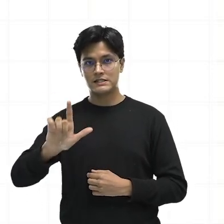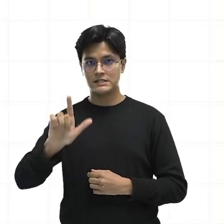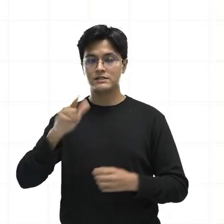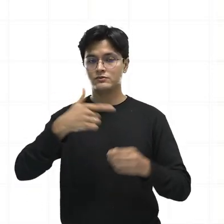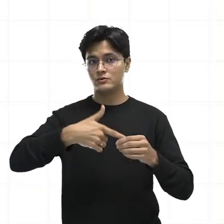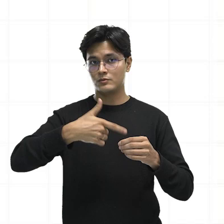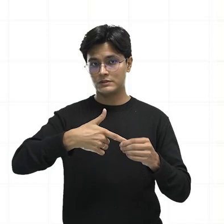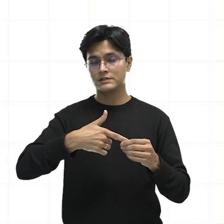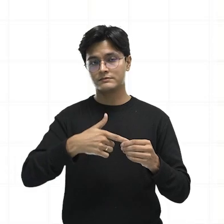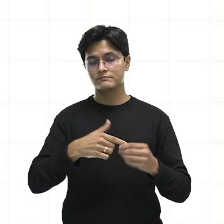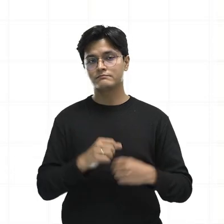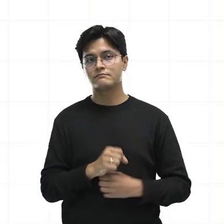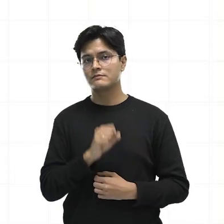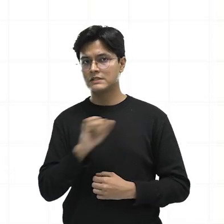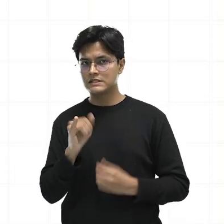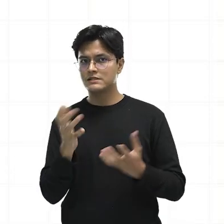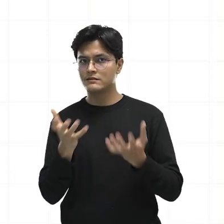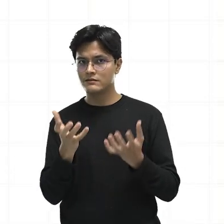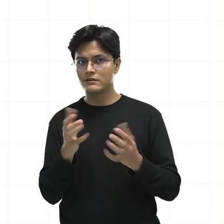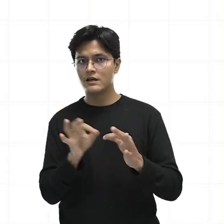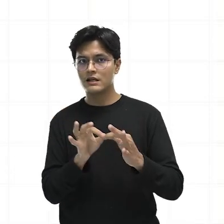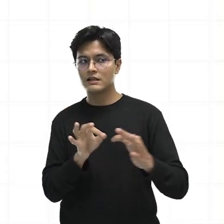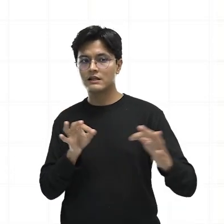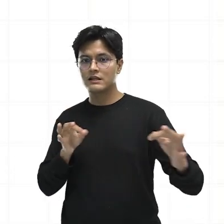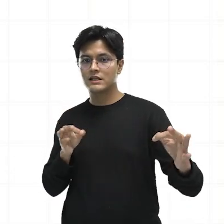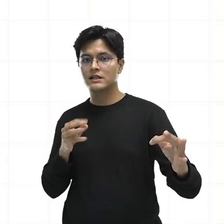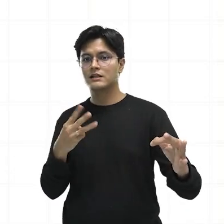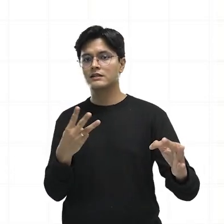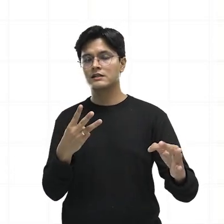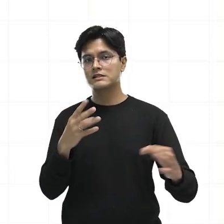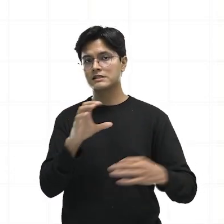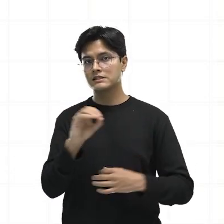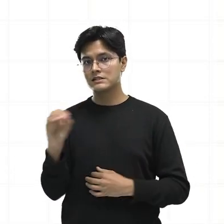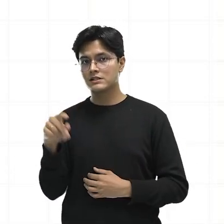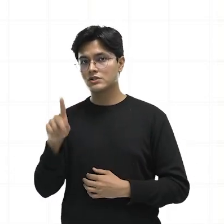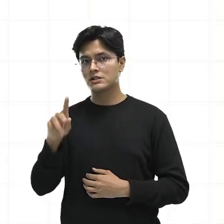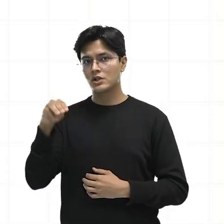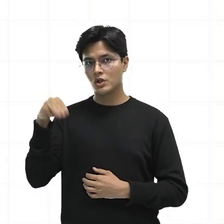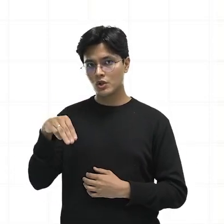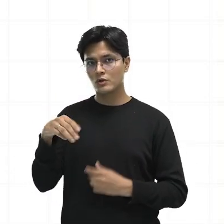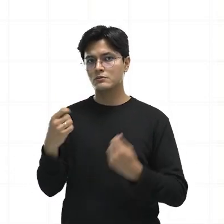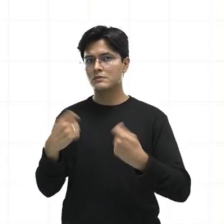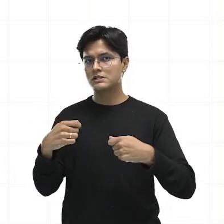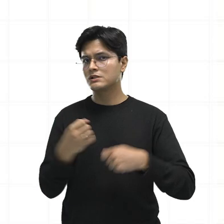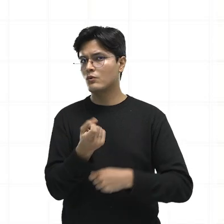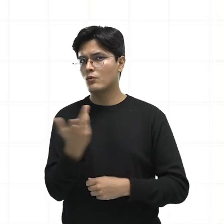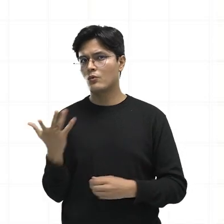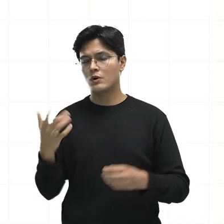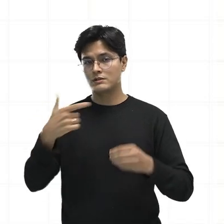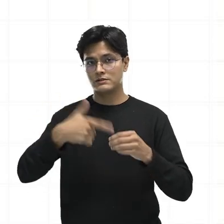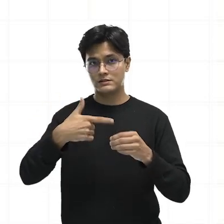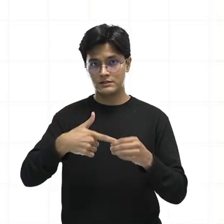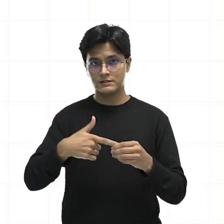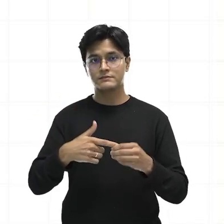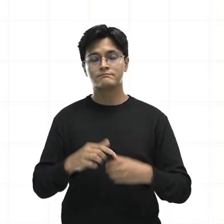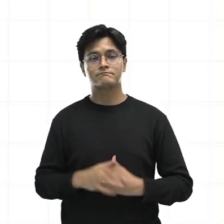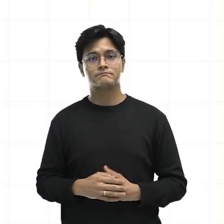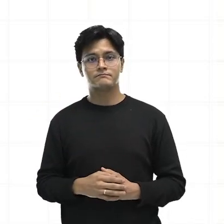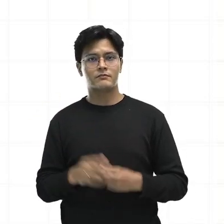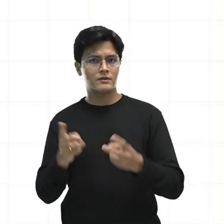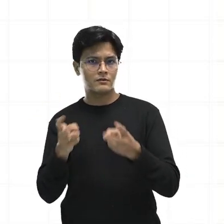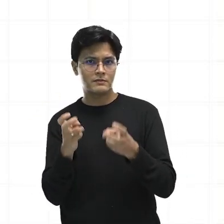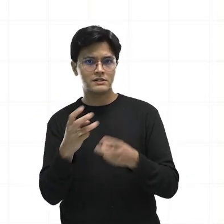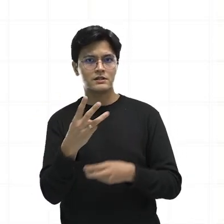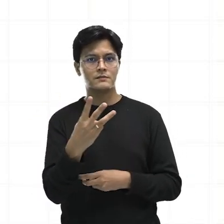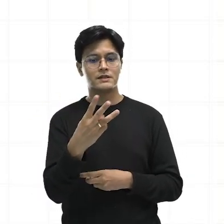300 km? Veja, 300 é o dobro de 150. 2 vezes mais, né? Então, se é